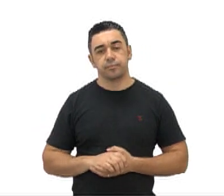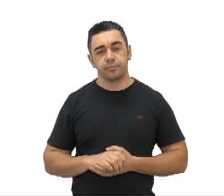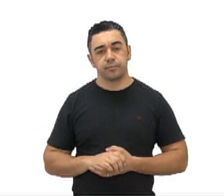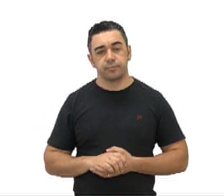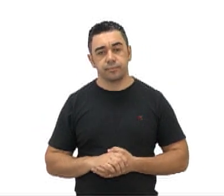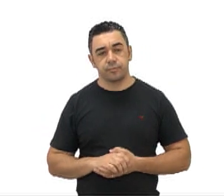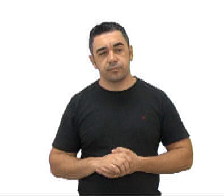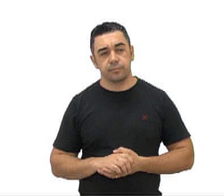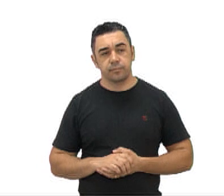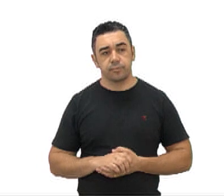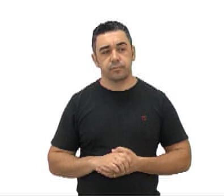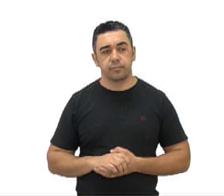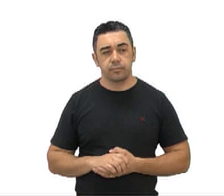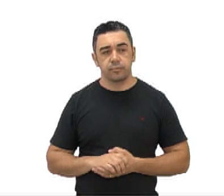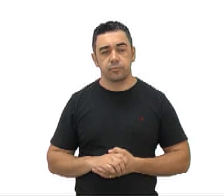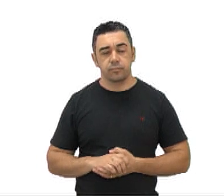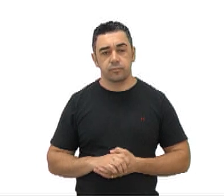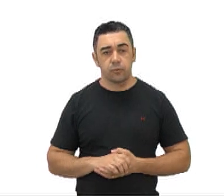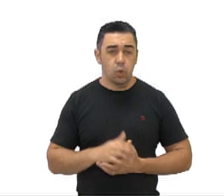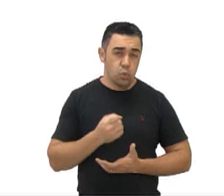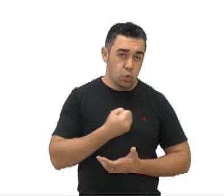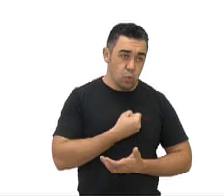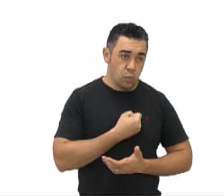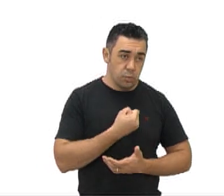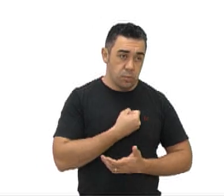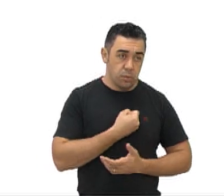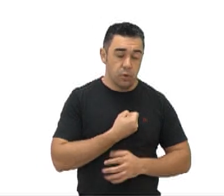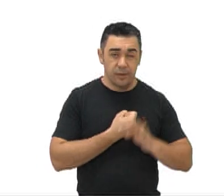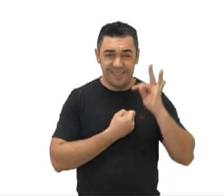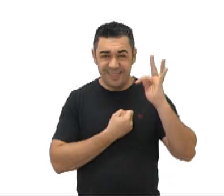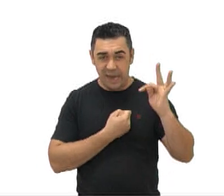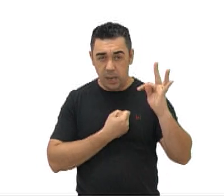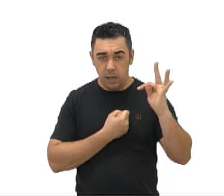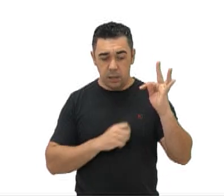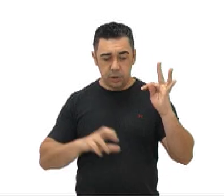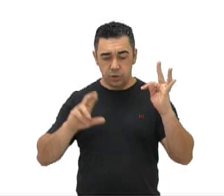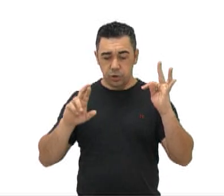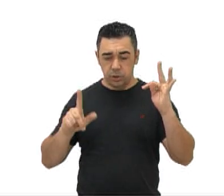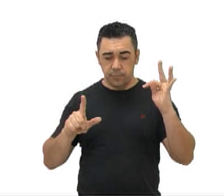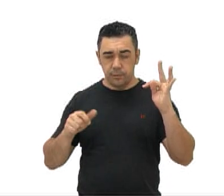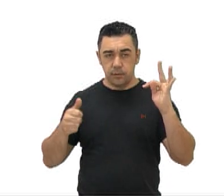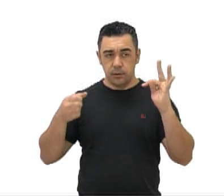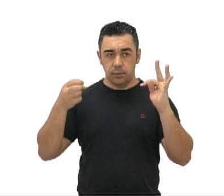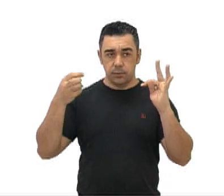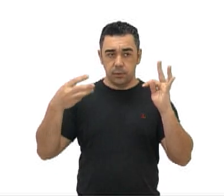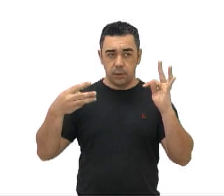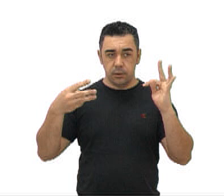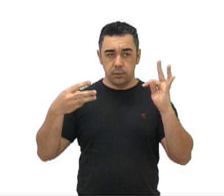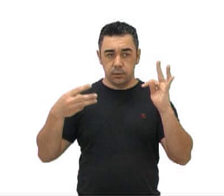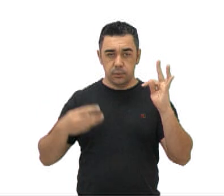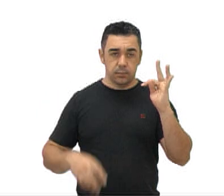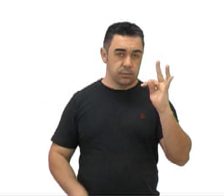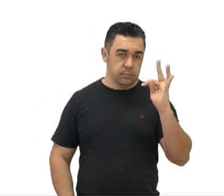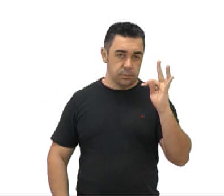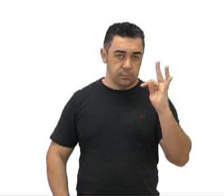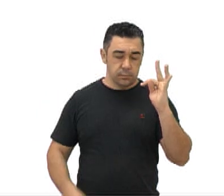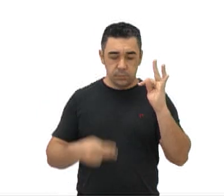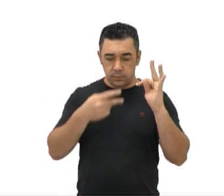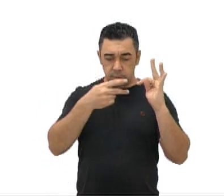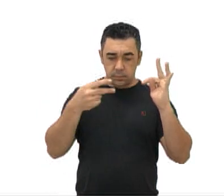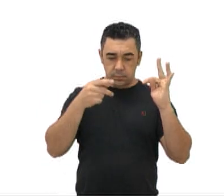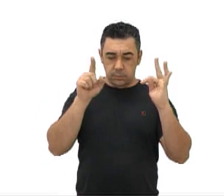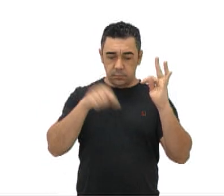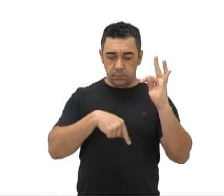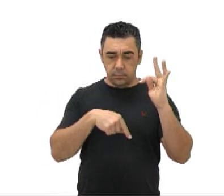13. O número t é diferente de 3. Perceba que a gente só